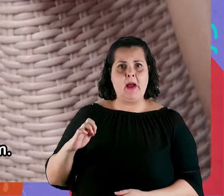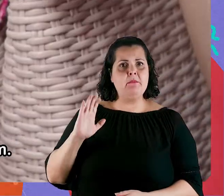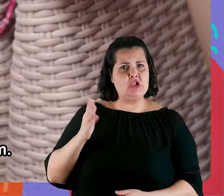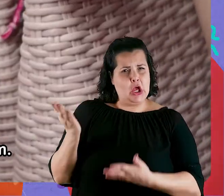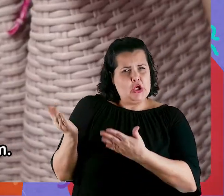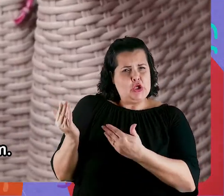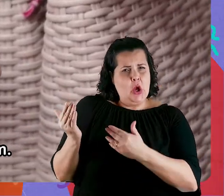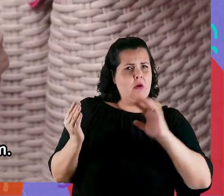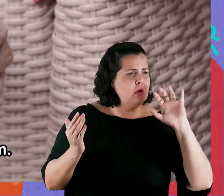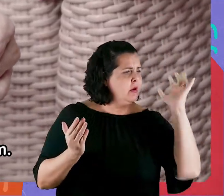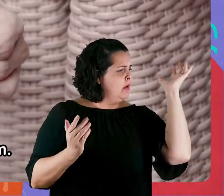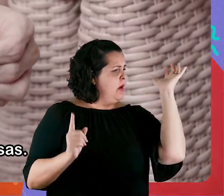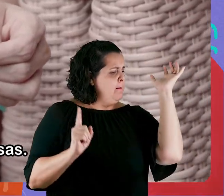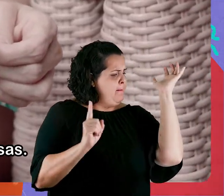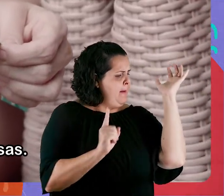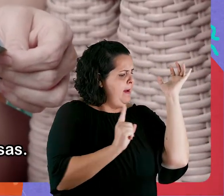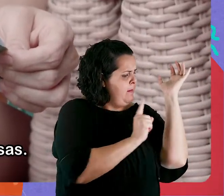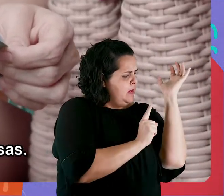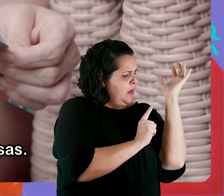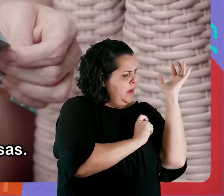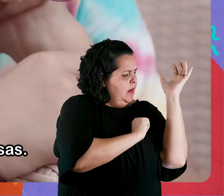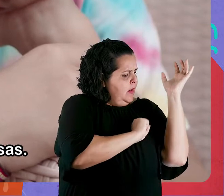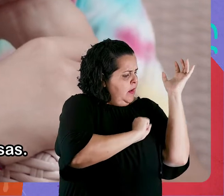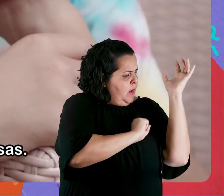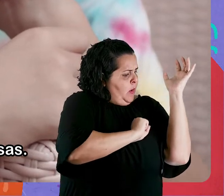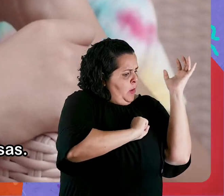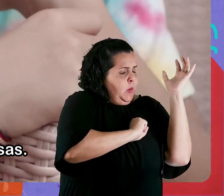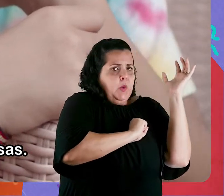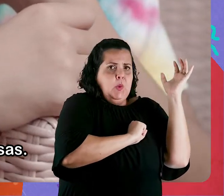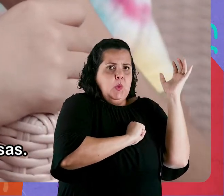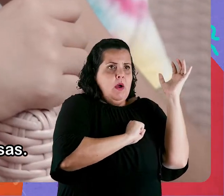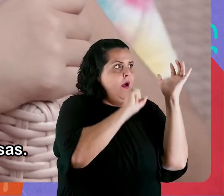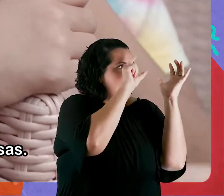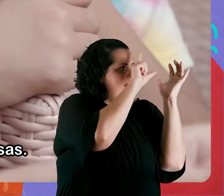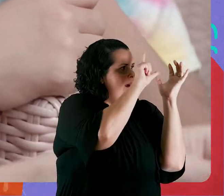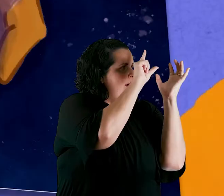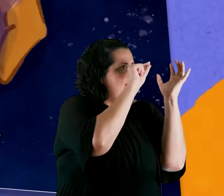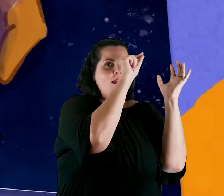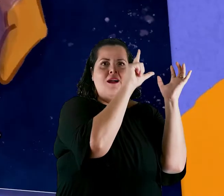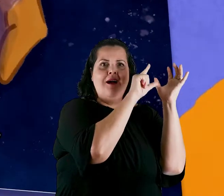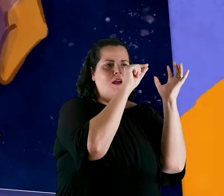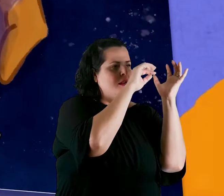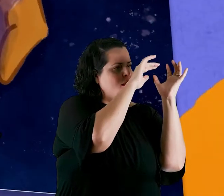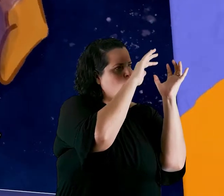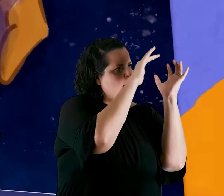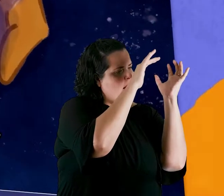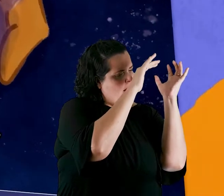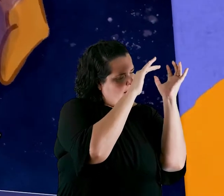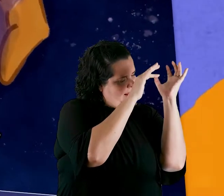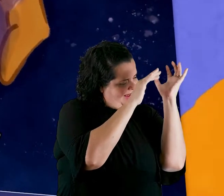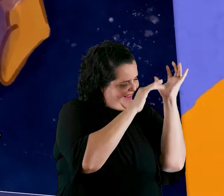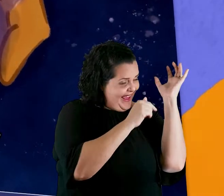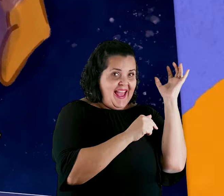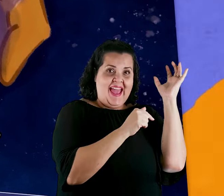logo vi que ela não estava bem desprendido sobre ela algumas das minhas folhas mais viçosas ela compreendeu meu